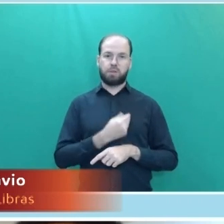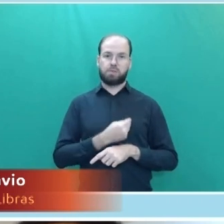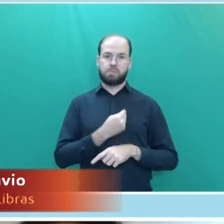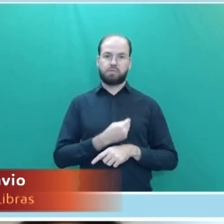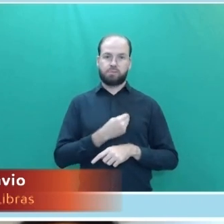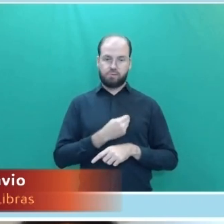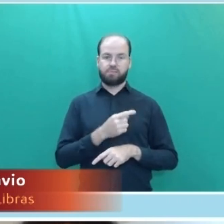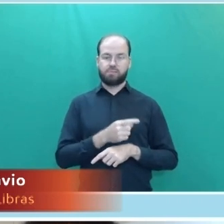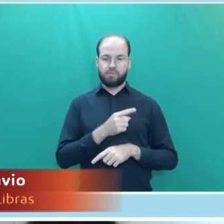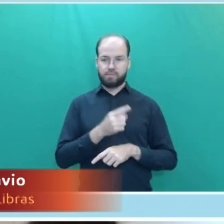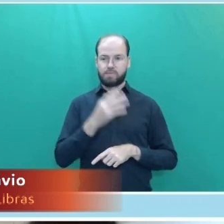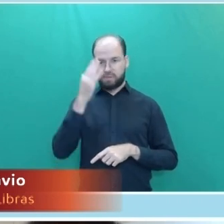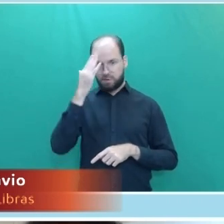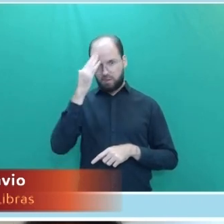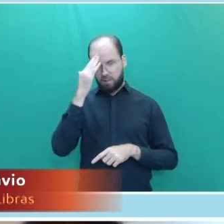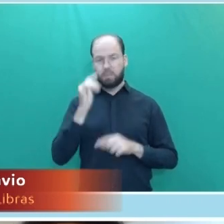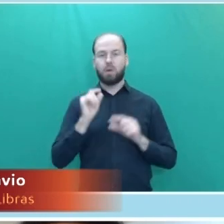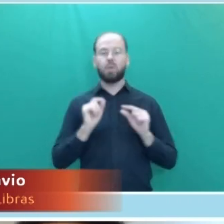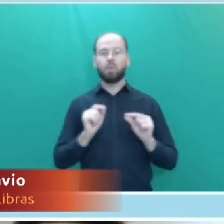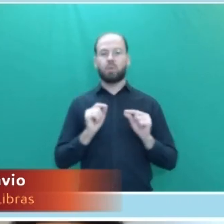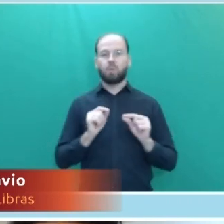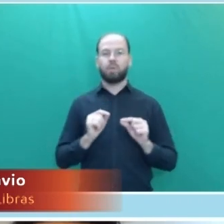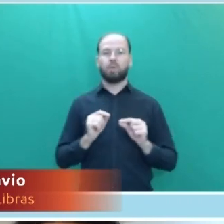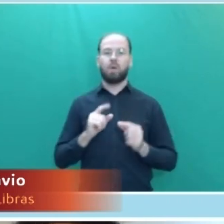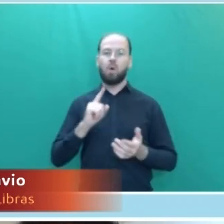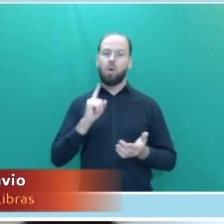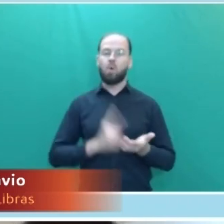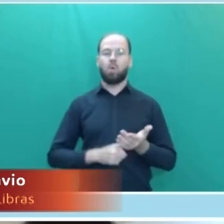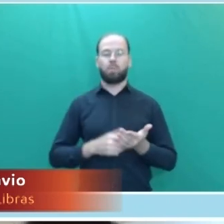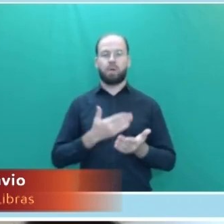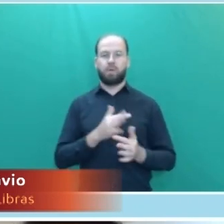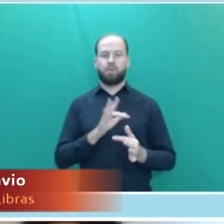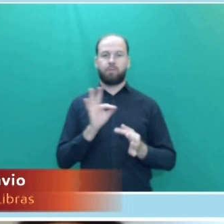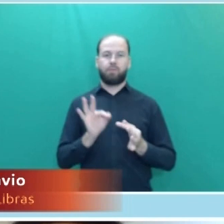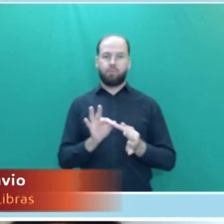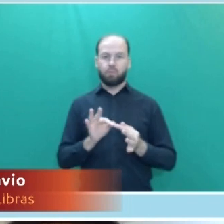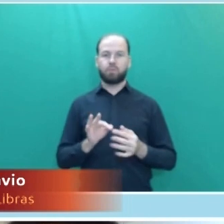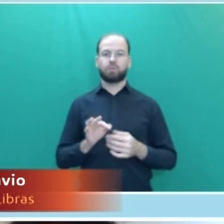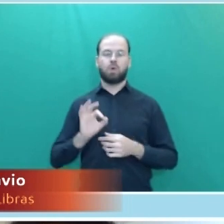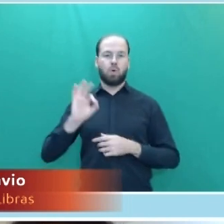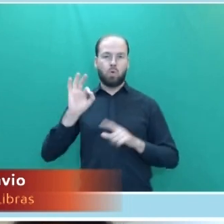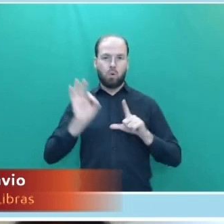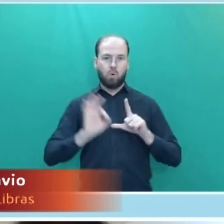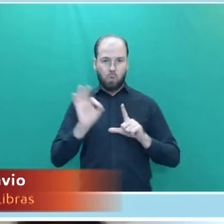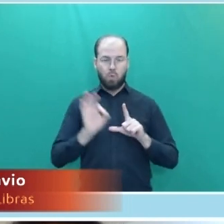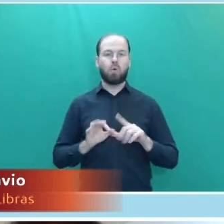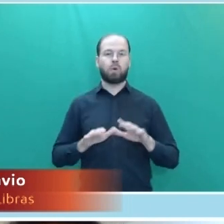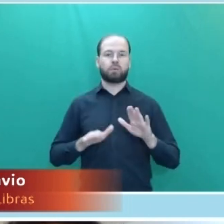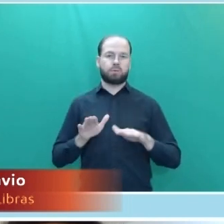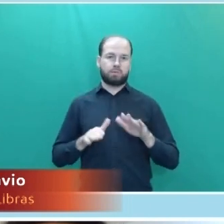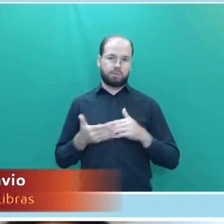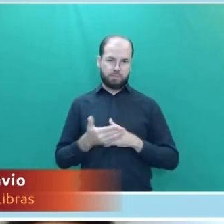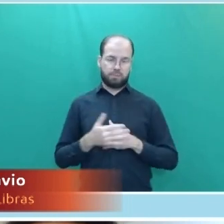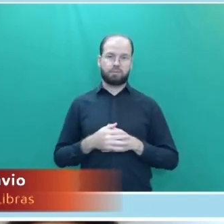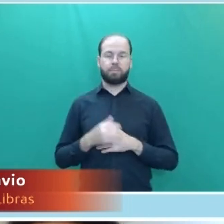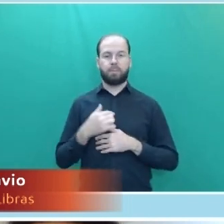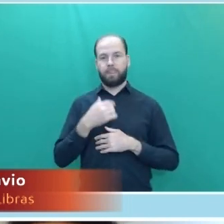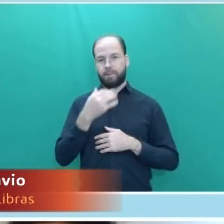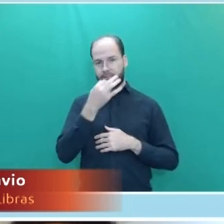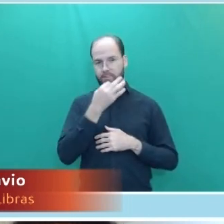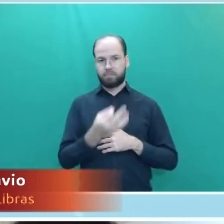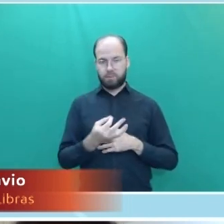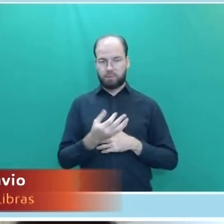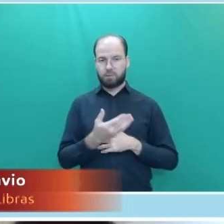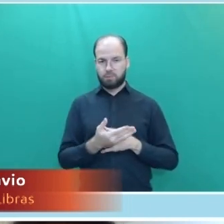pensadas para cumprir uma função ali, uma função de cota, às vezes, sabe? Então, acho que